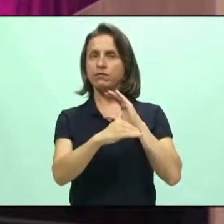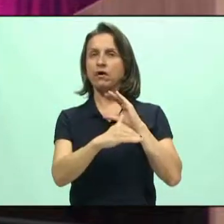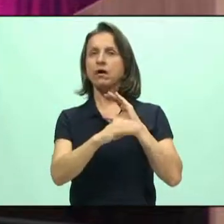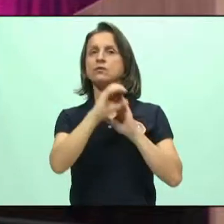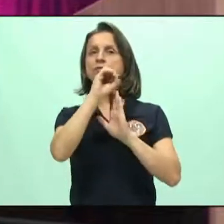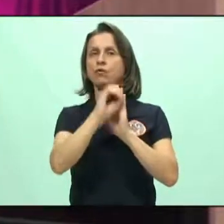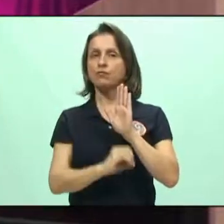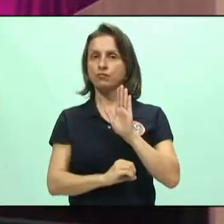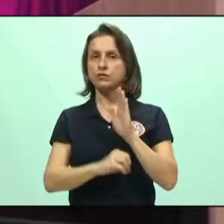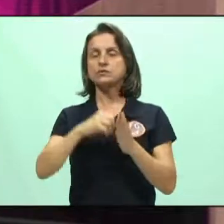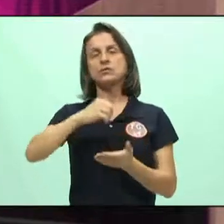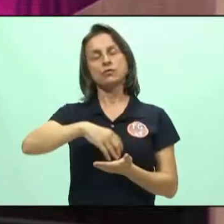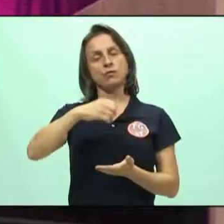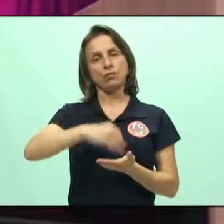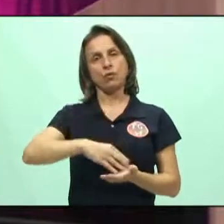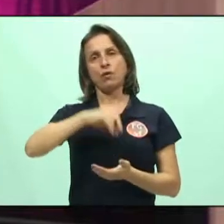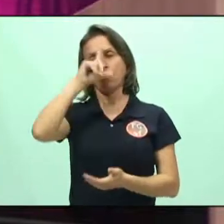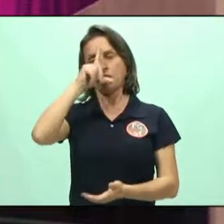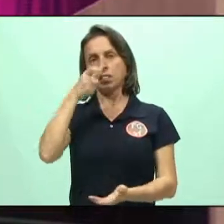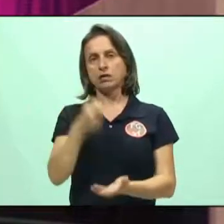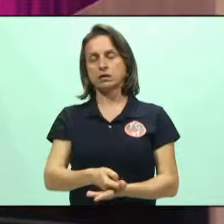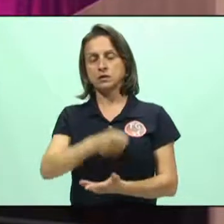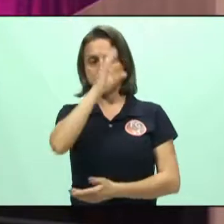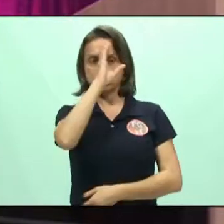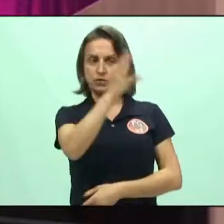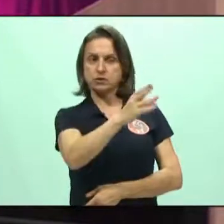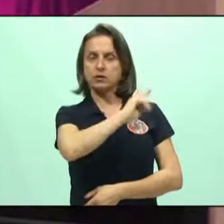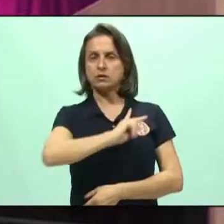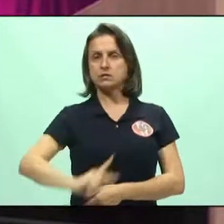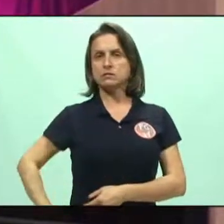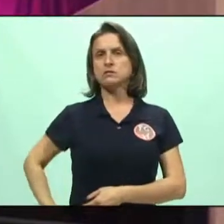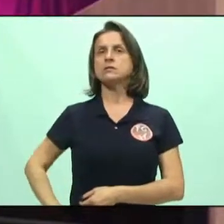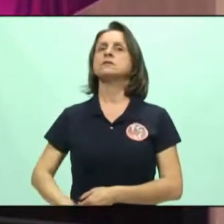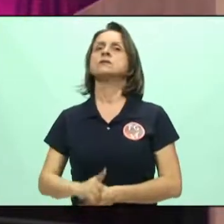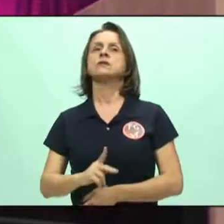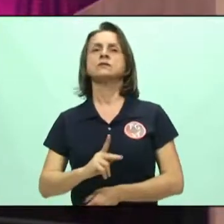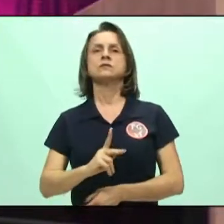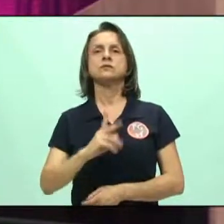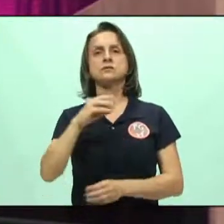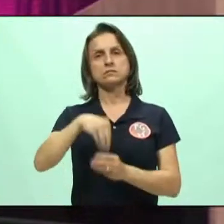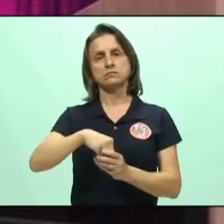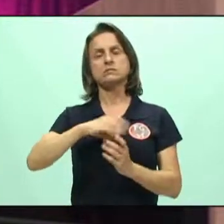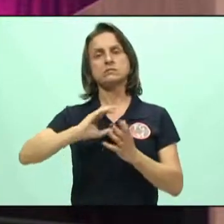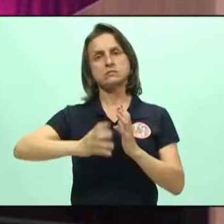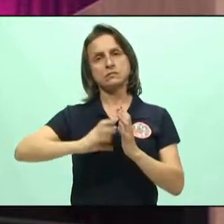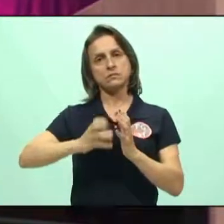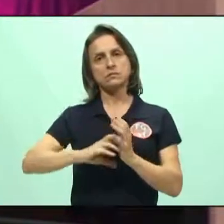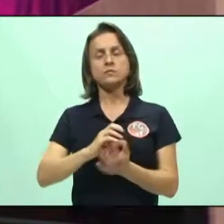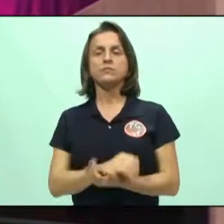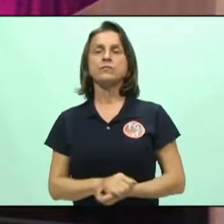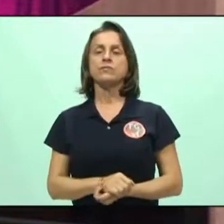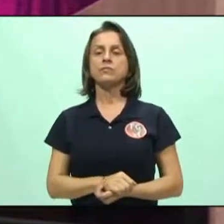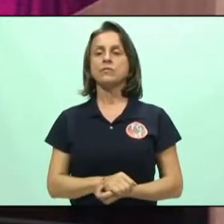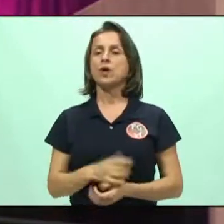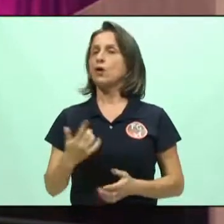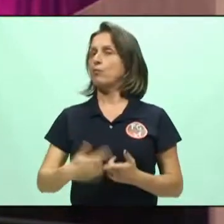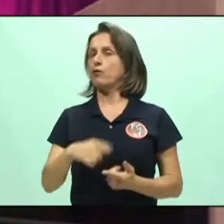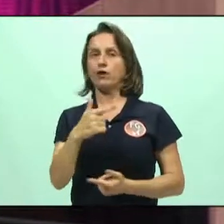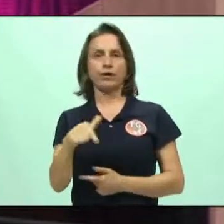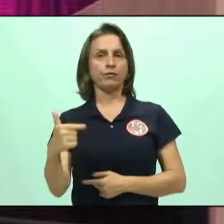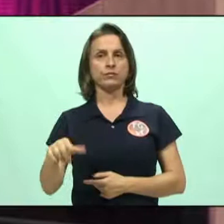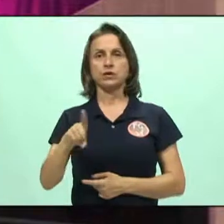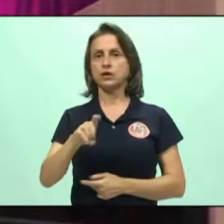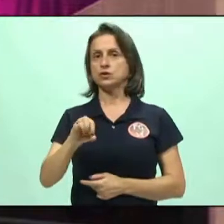diretamente ao presidente Nacional do partido Eis que eles existem diretório municipal